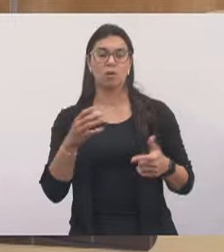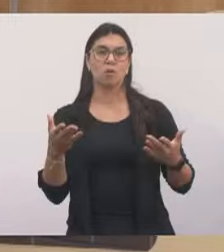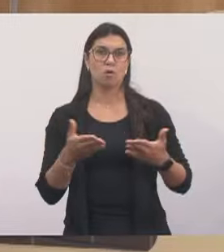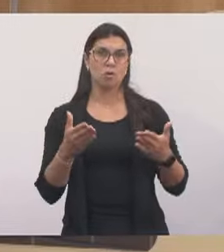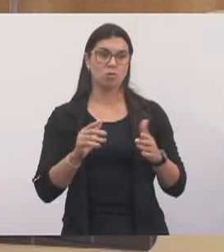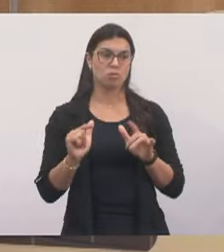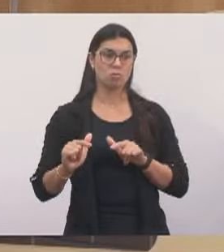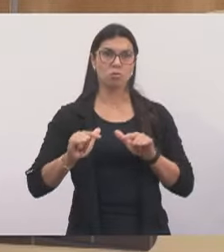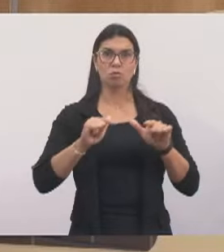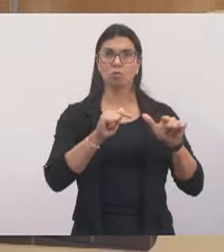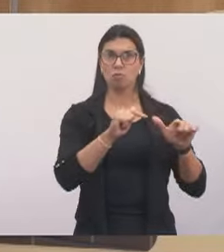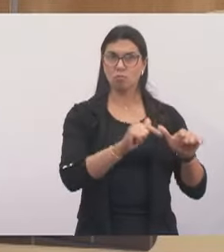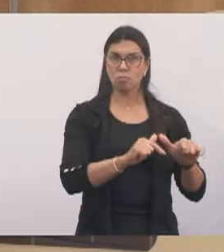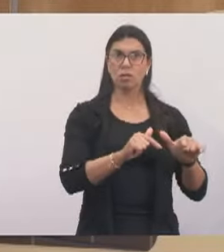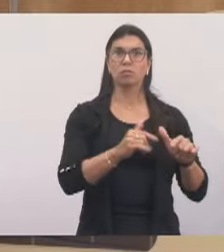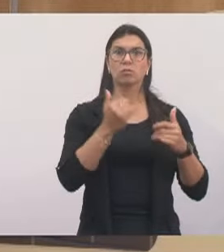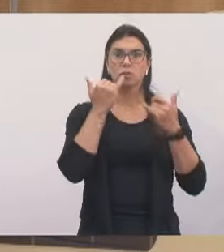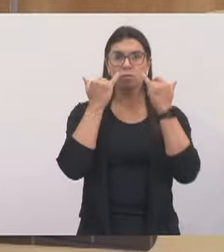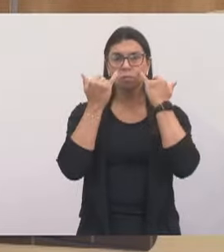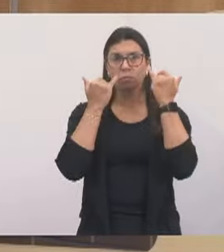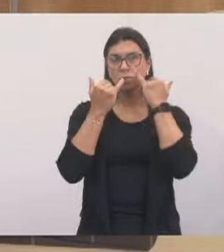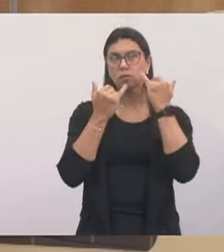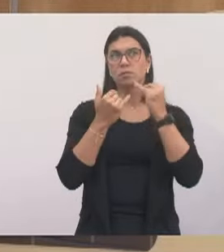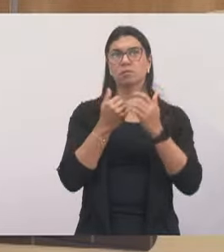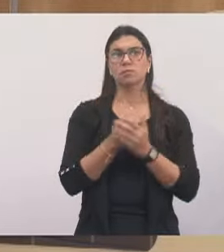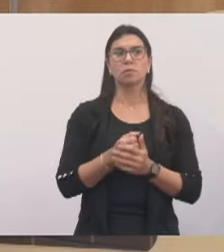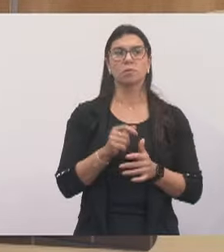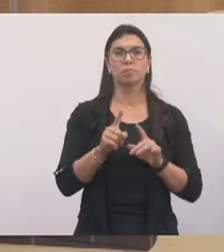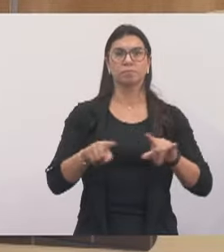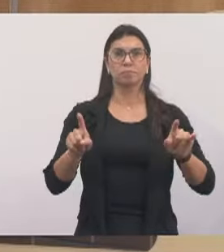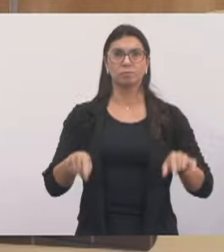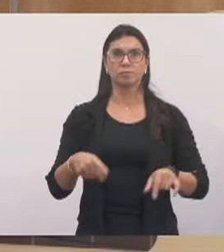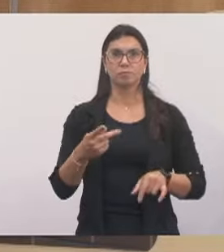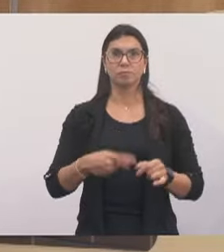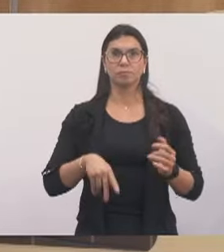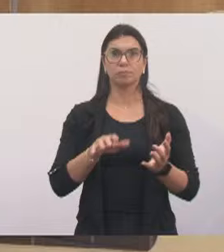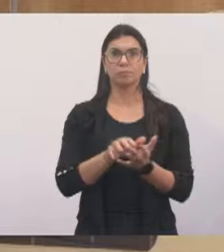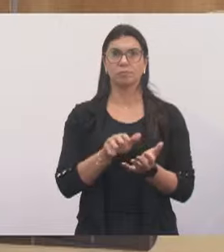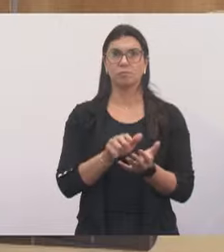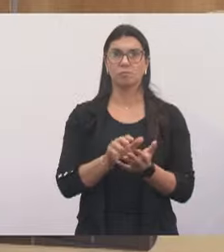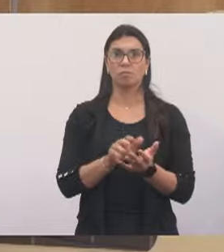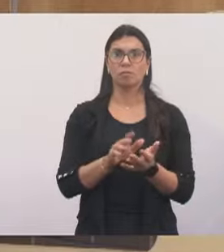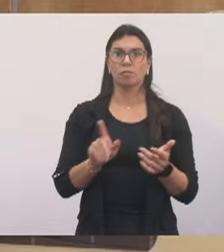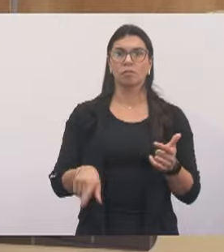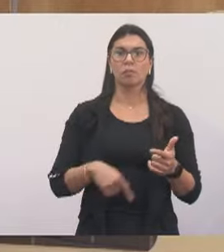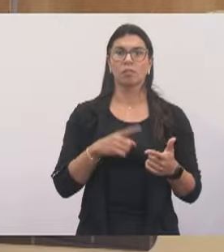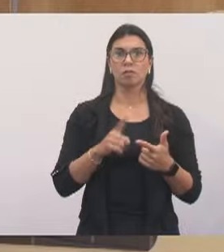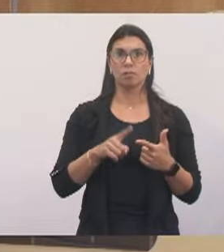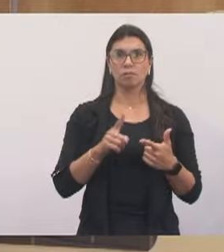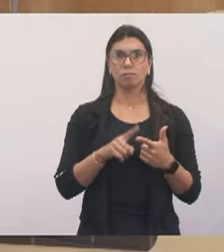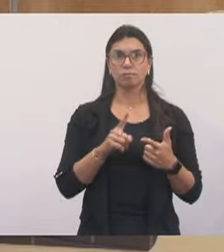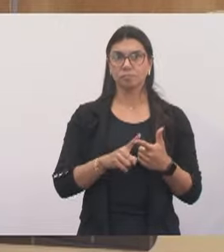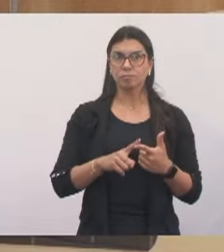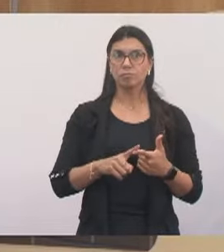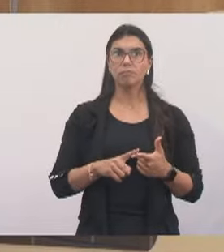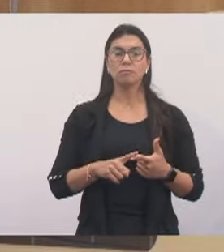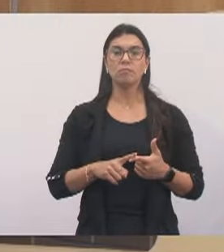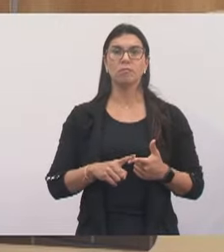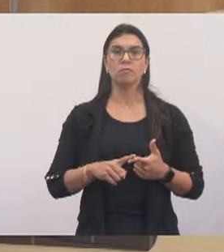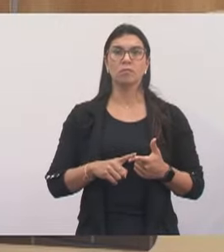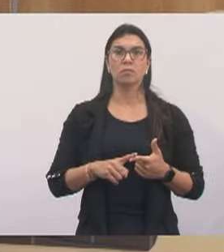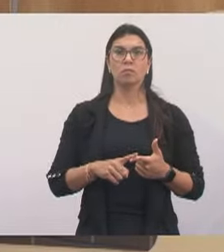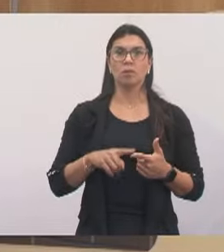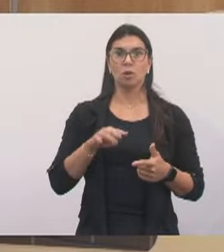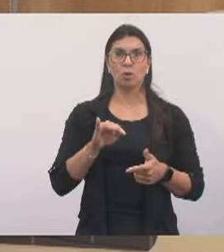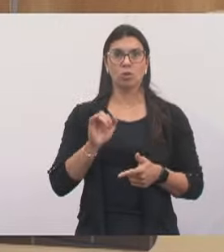essa declaração de utilidade pública no caso. E também falar aqui também do Ponte Preta, né, que estão presentes aqui meus amigos,